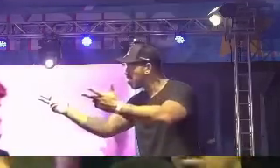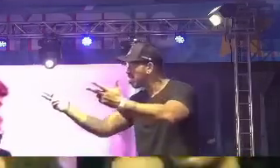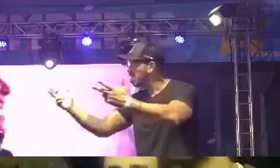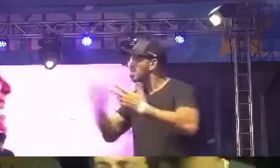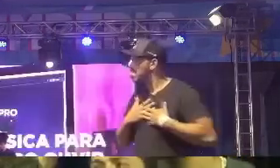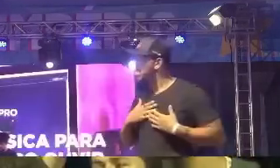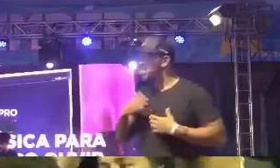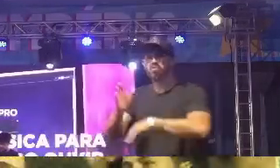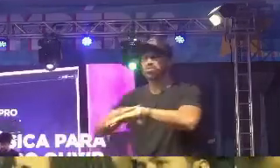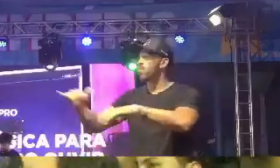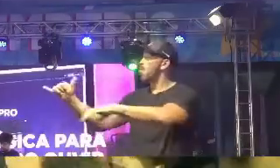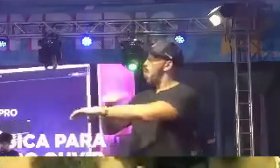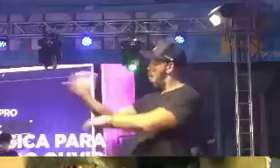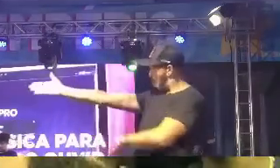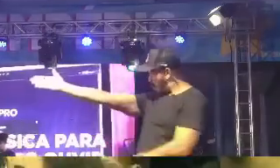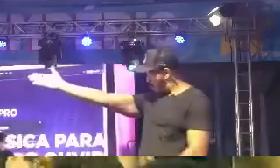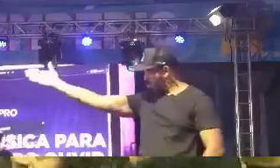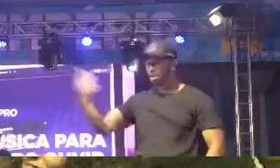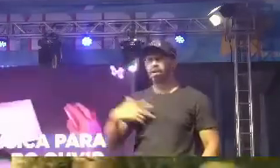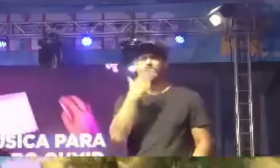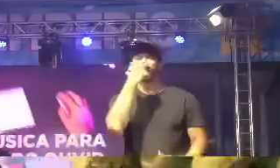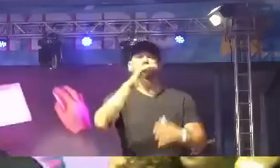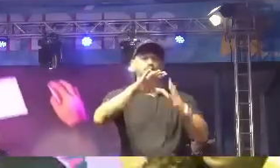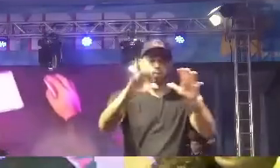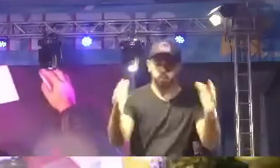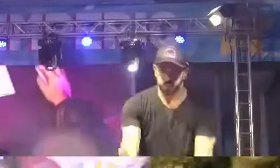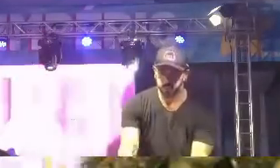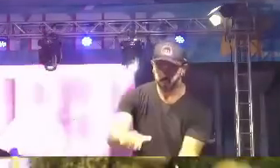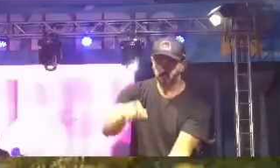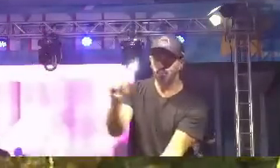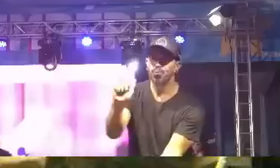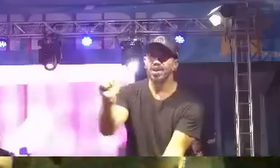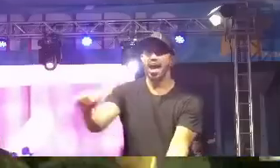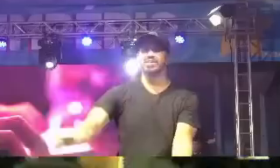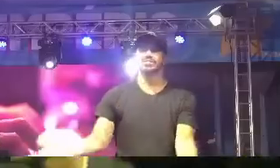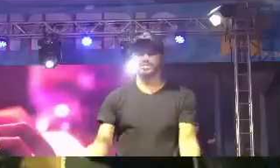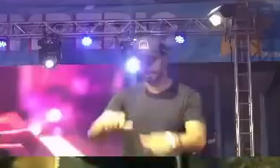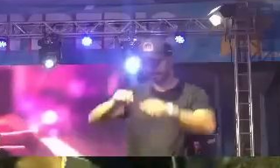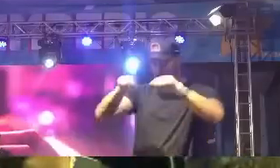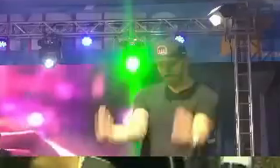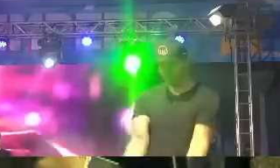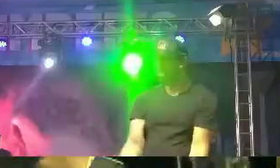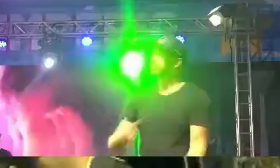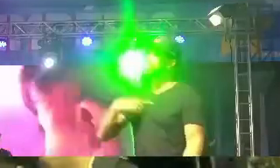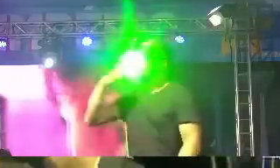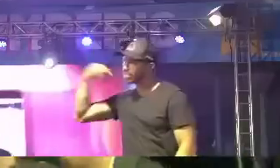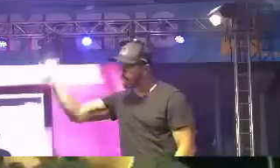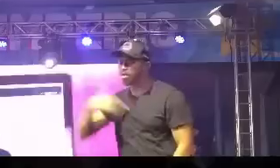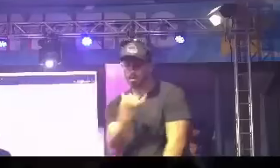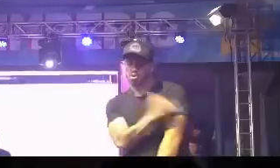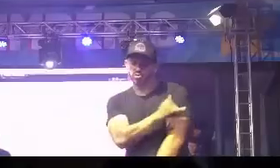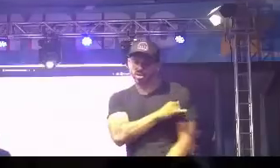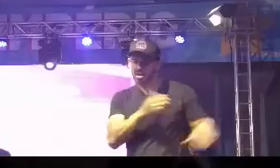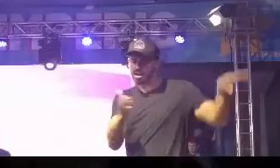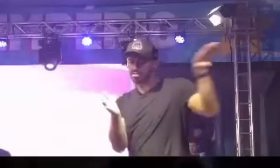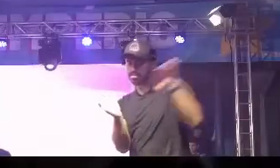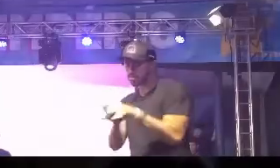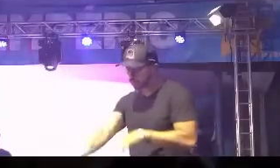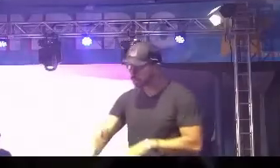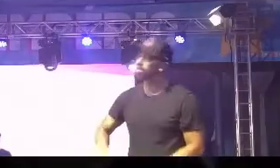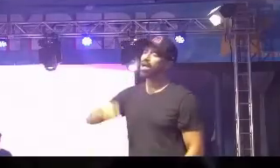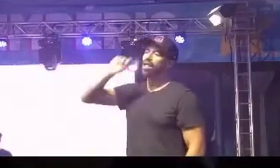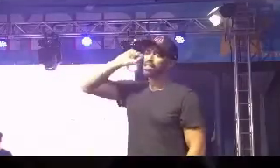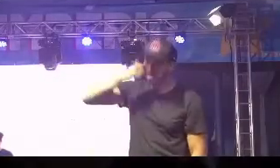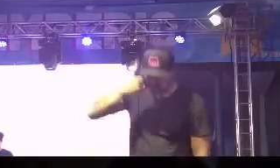Você gordin desse jeito Parece um bujão de gás com capa Tu tá ligado meu parceiro Eu represento o Rio de Janeiro MC Nego Drama vai